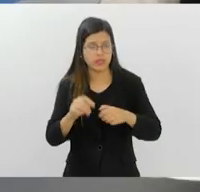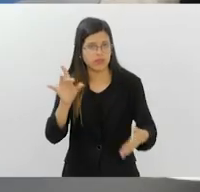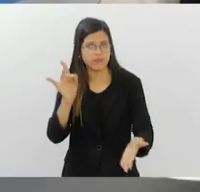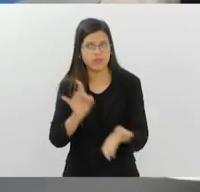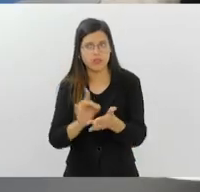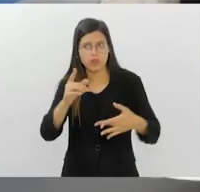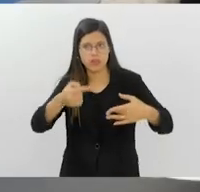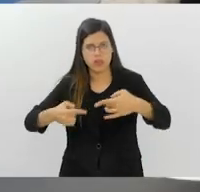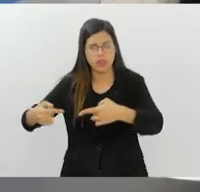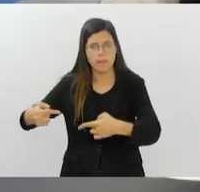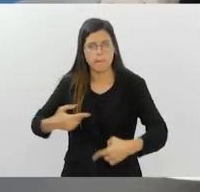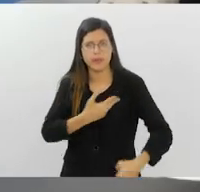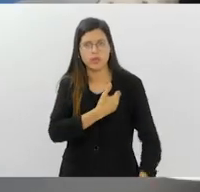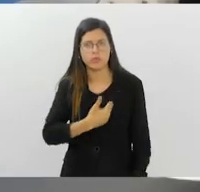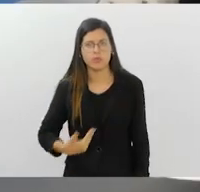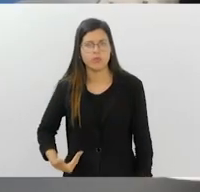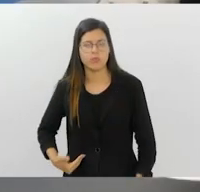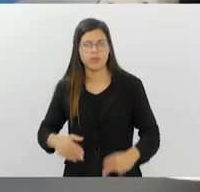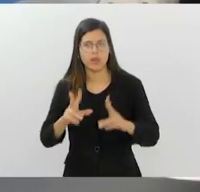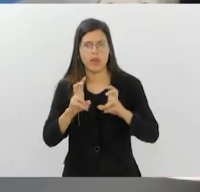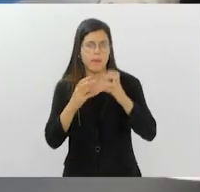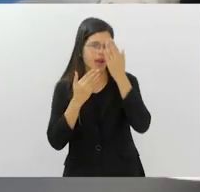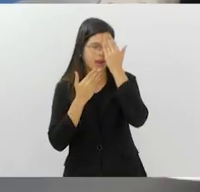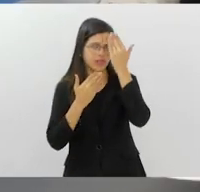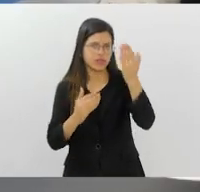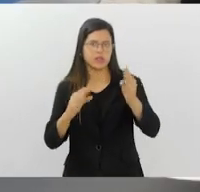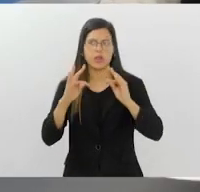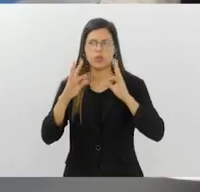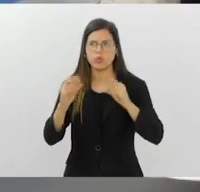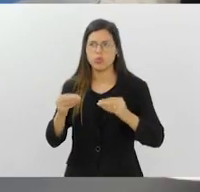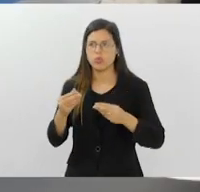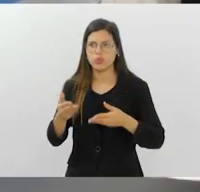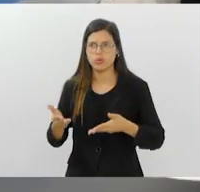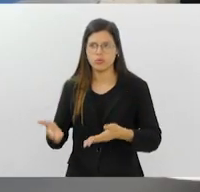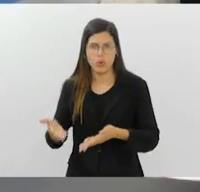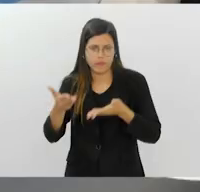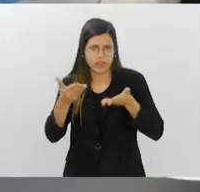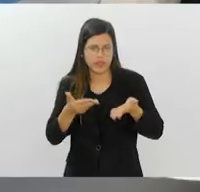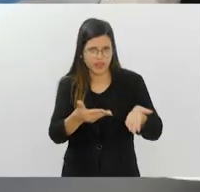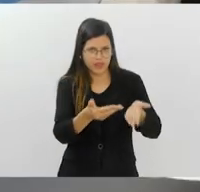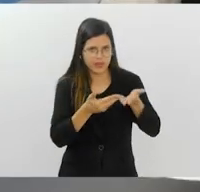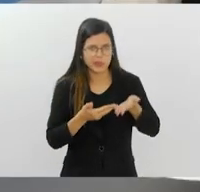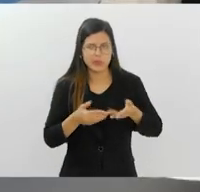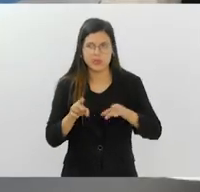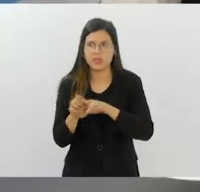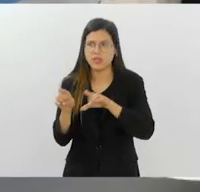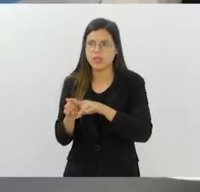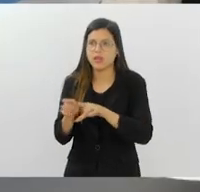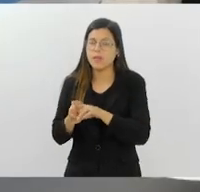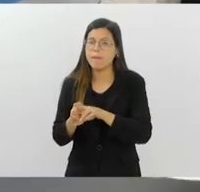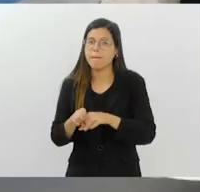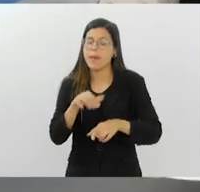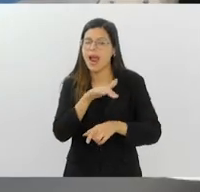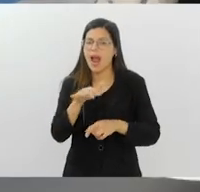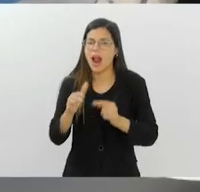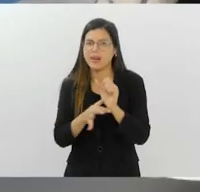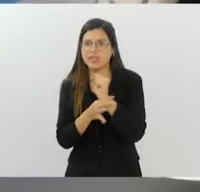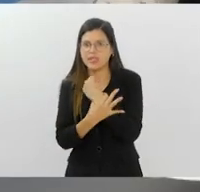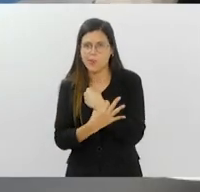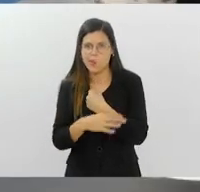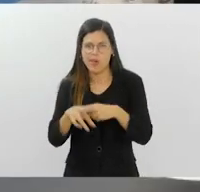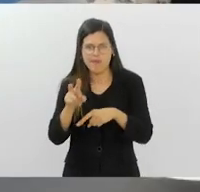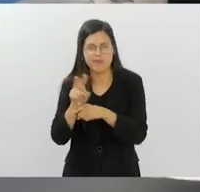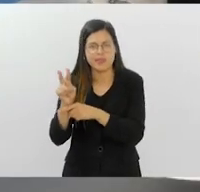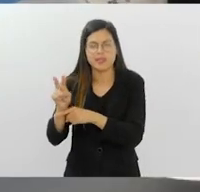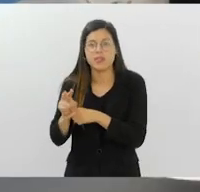um debate público sobre o tema então Agradeço a todos os convidados especialmente também as nossas forças de segurança porque será importante